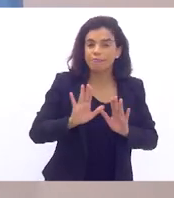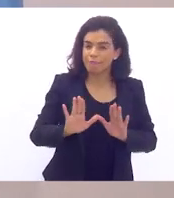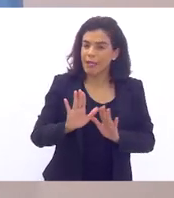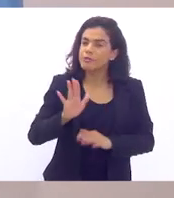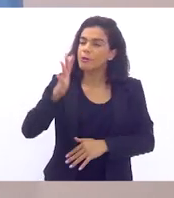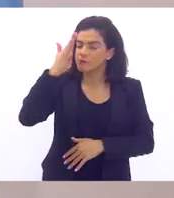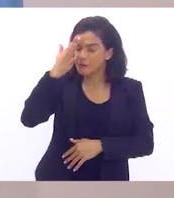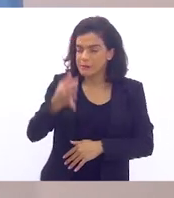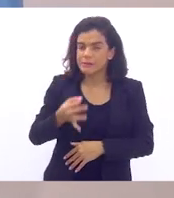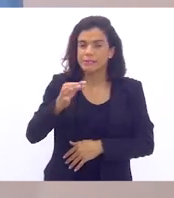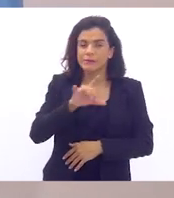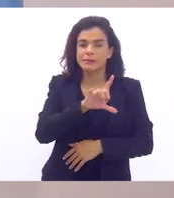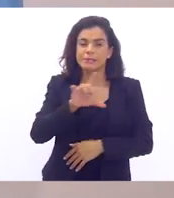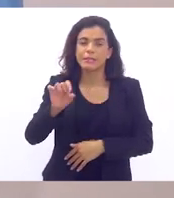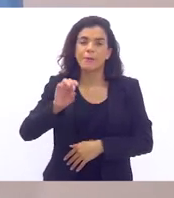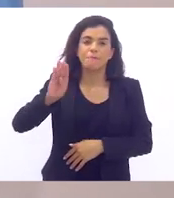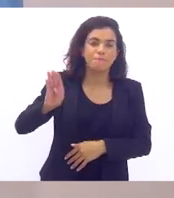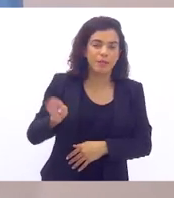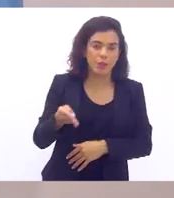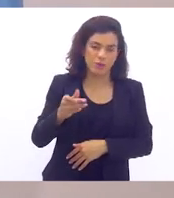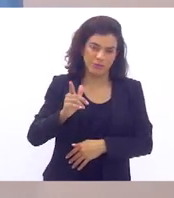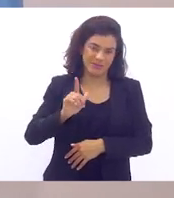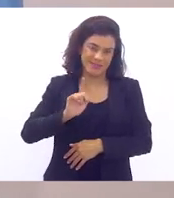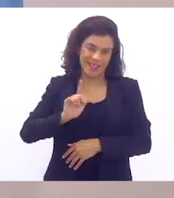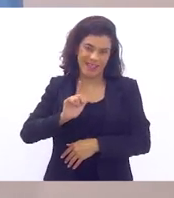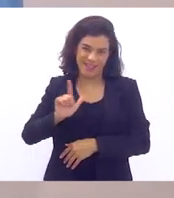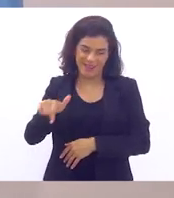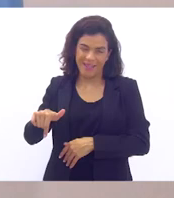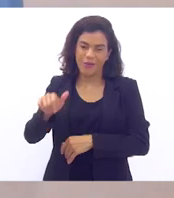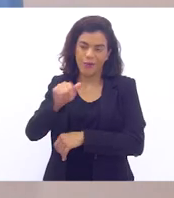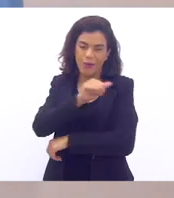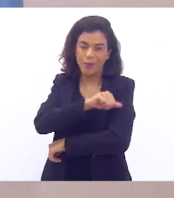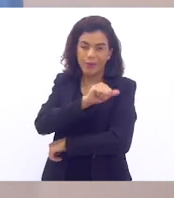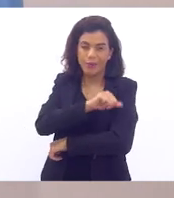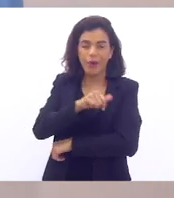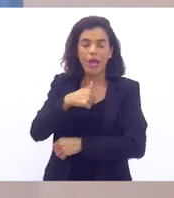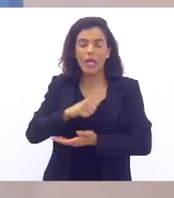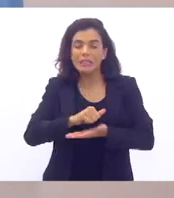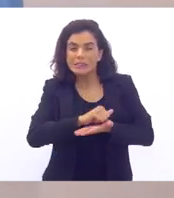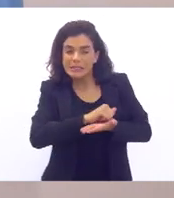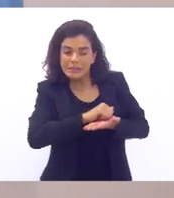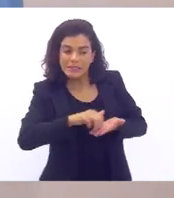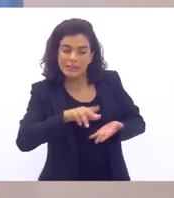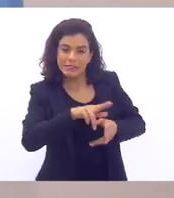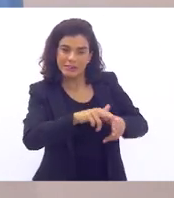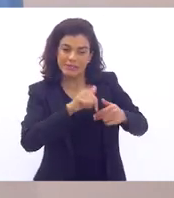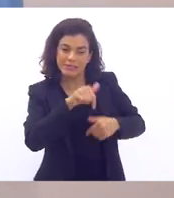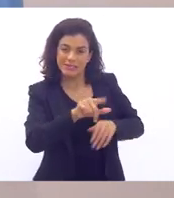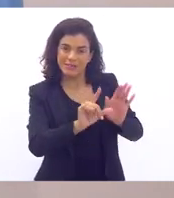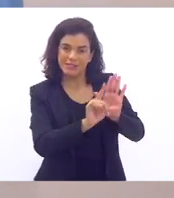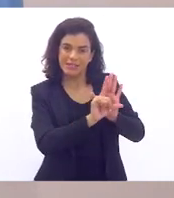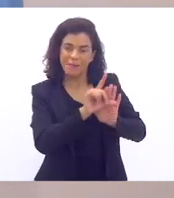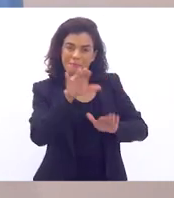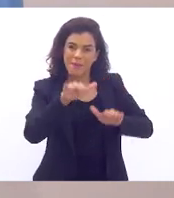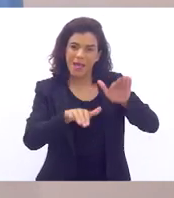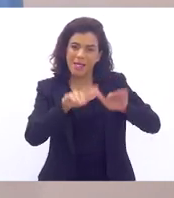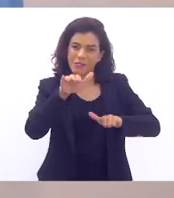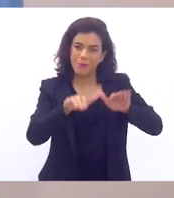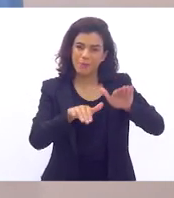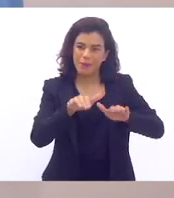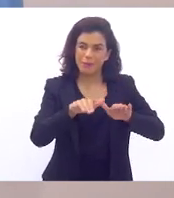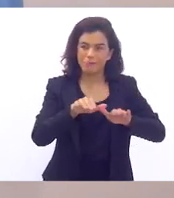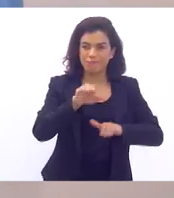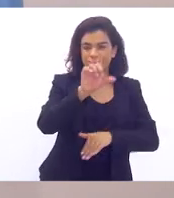de 100 bilhões de reais que o Estado tem hoje isso a despesa decorrente dessa lei ela chega a ser